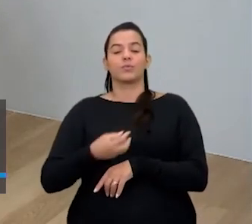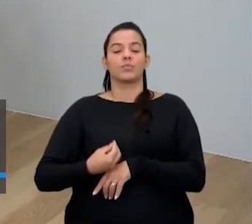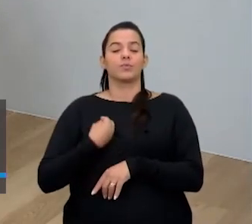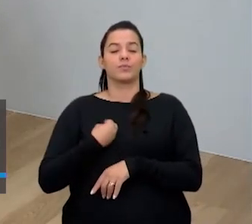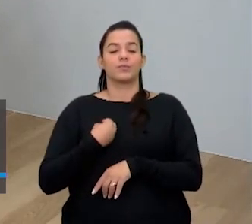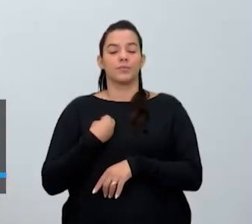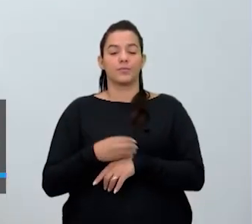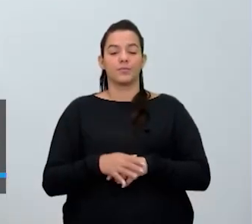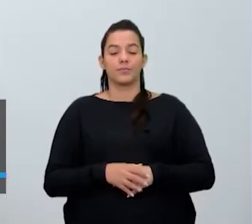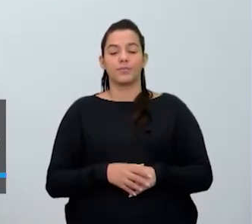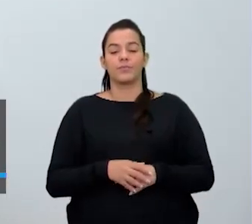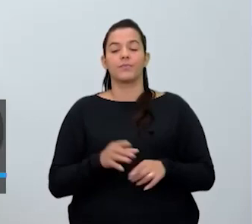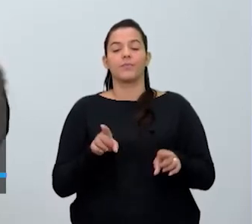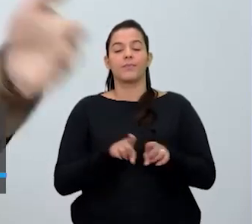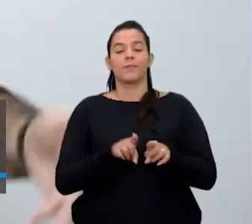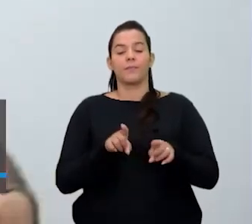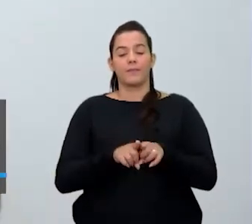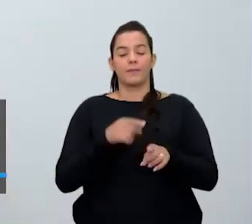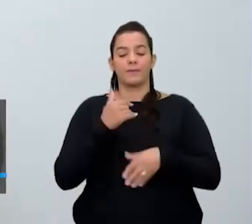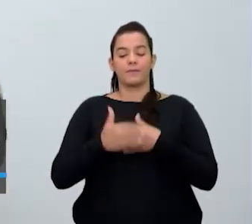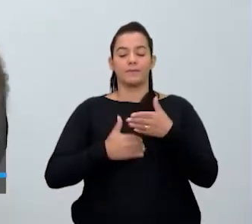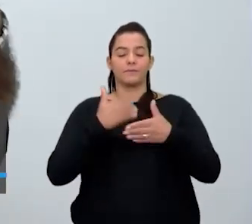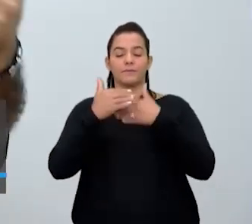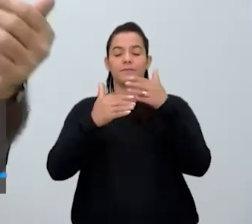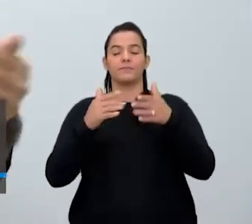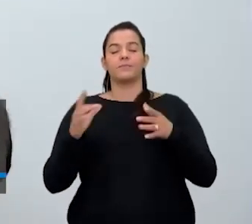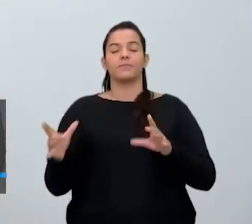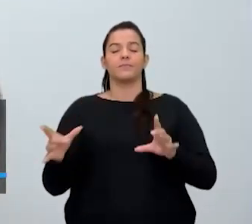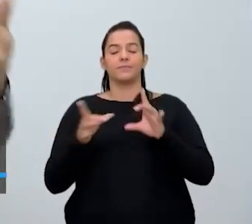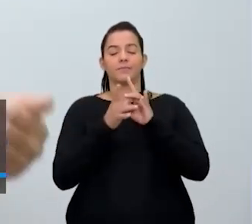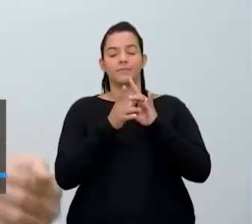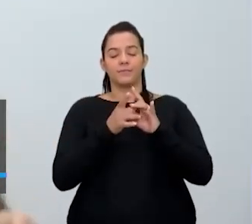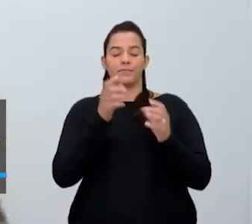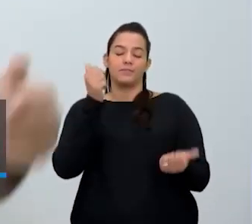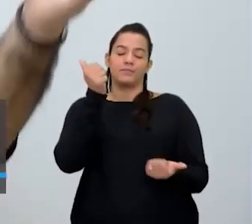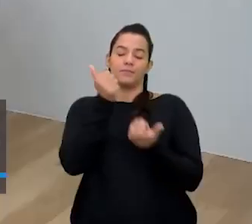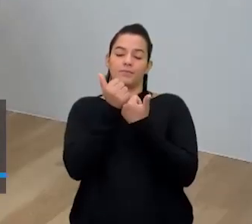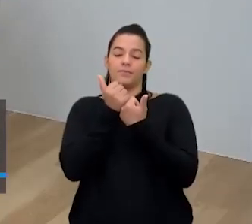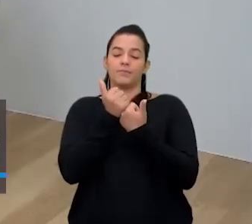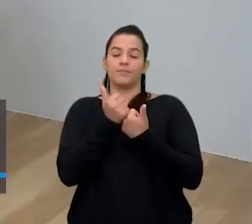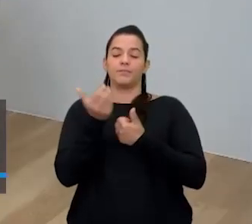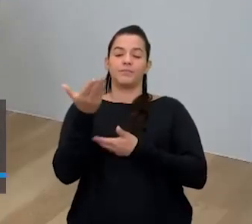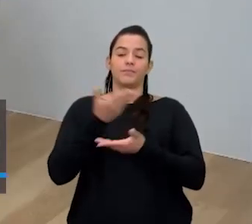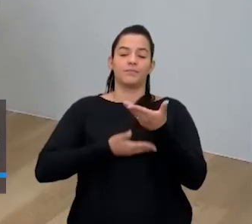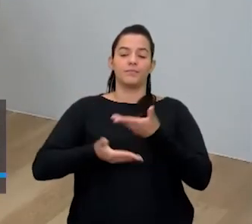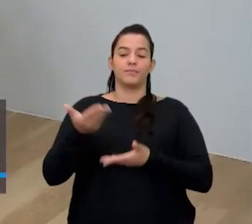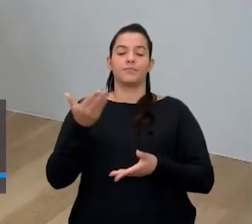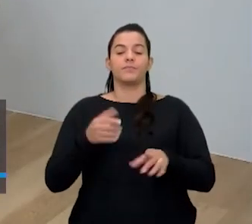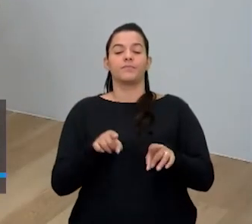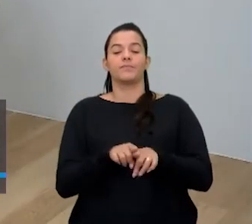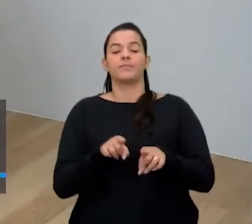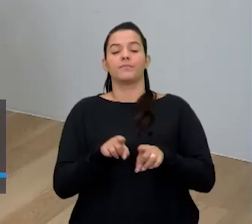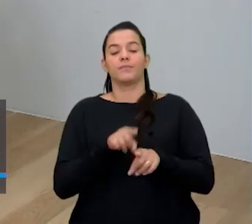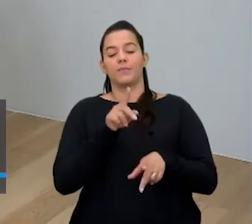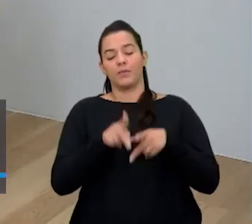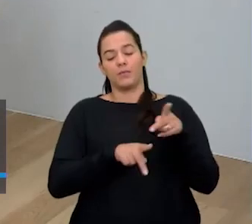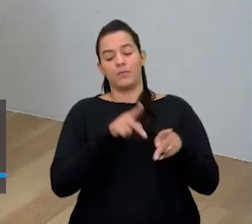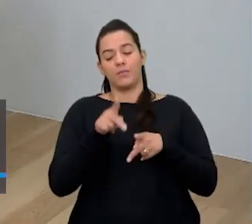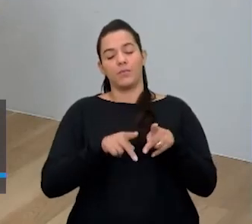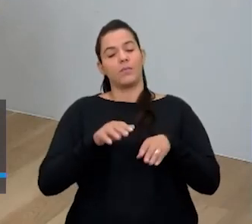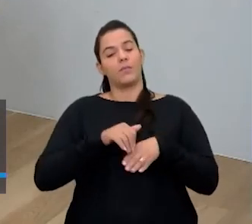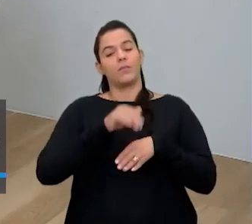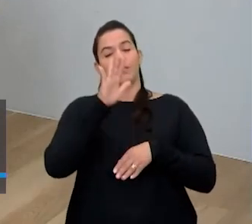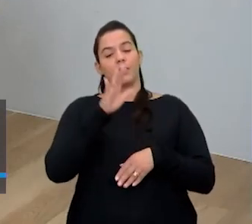não deixa de se construir redes de amizade, né? Redes de compartilhamento, de apoio, que para as populações mais carentes